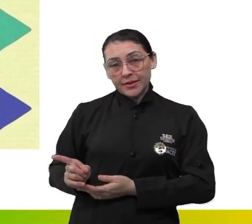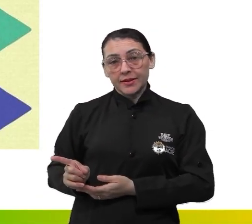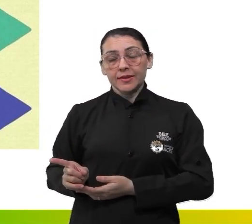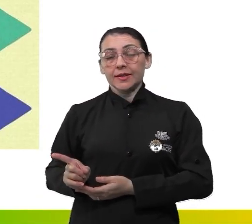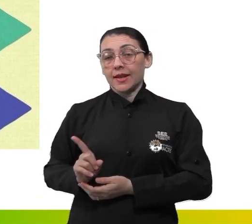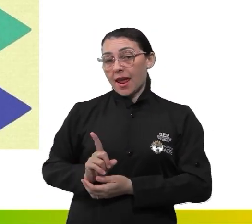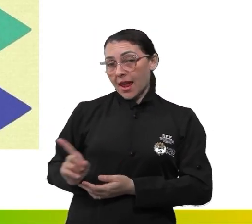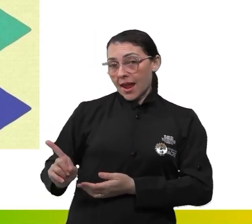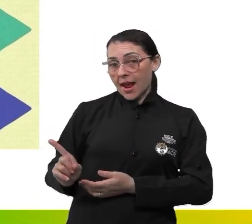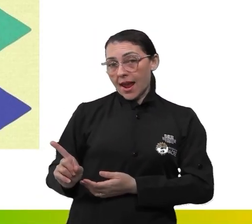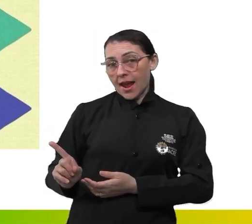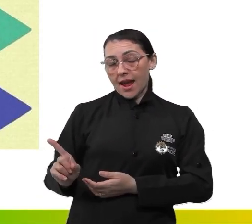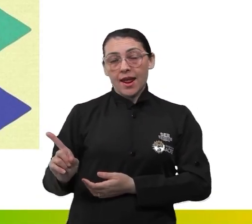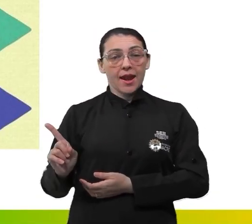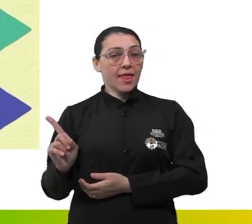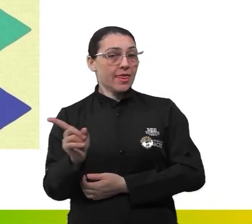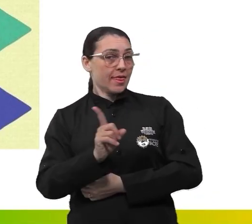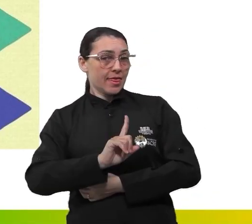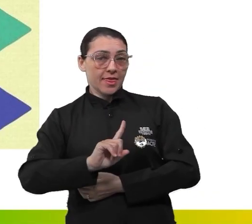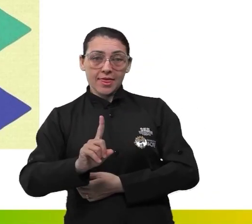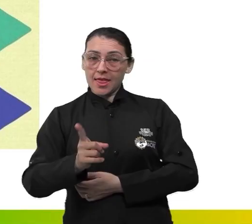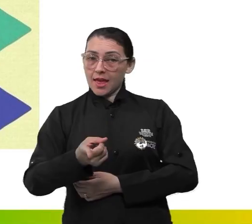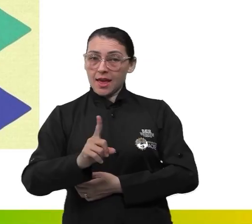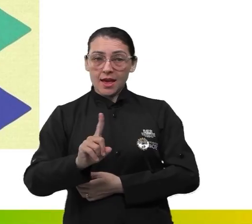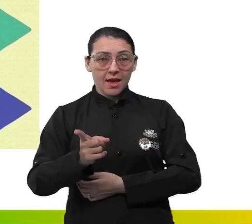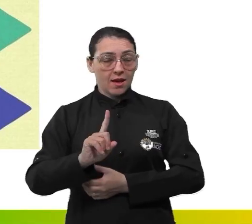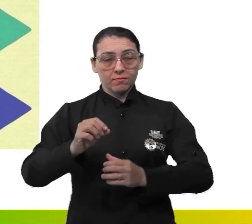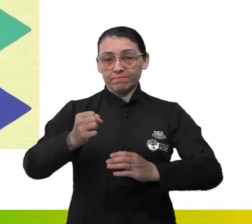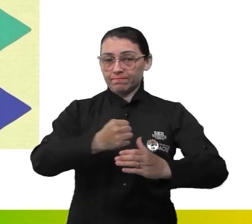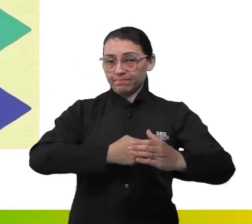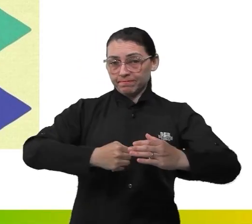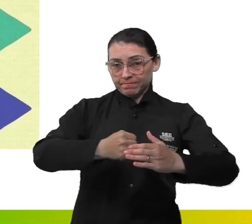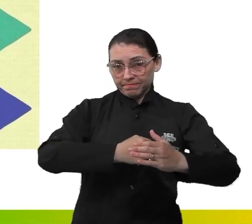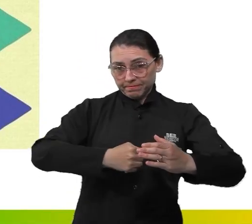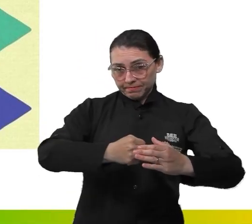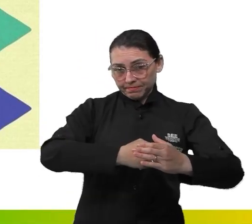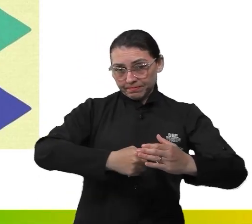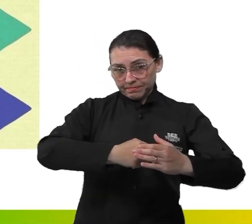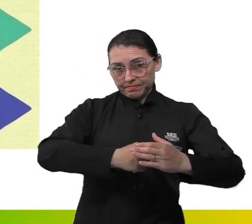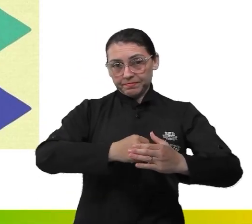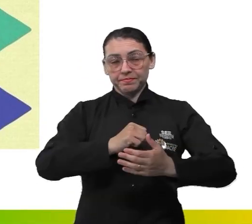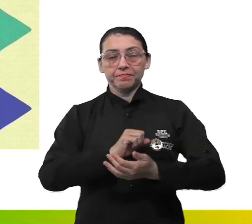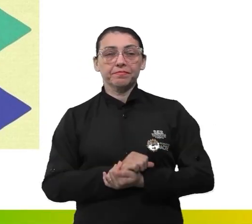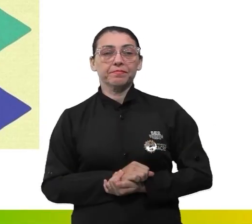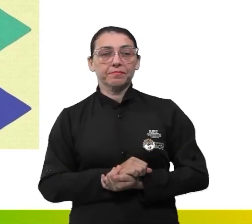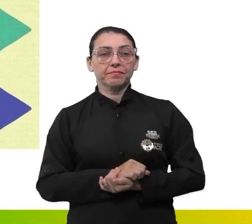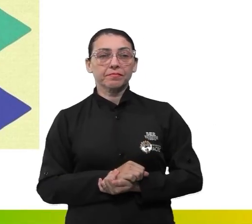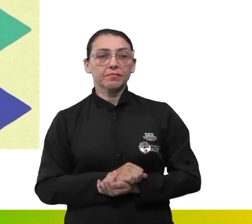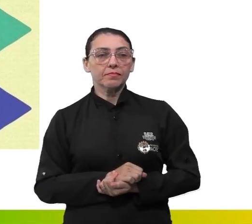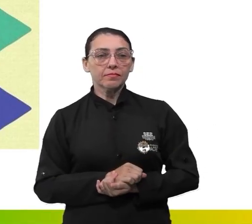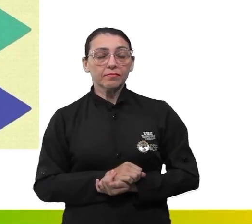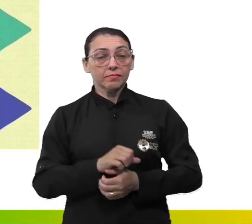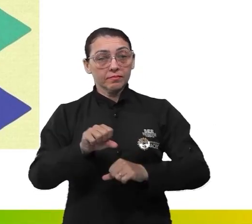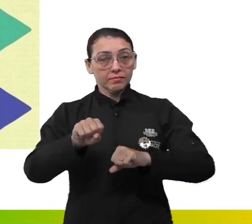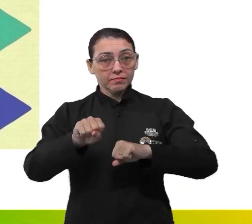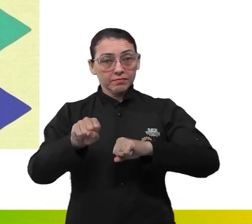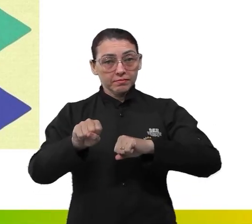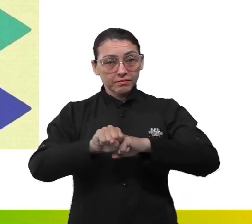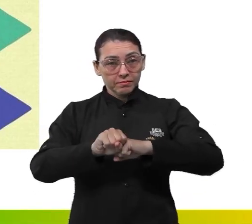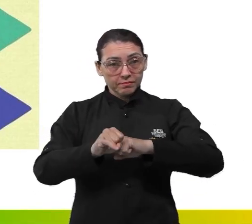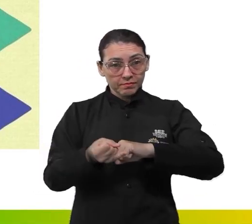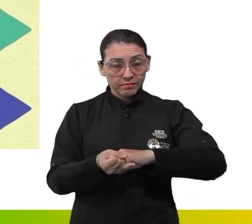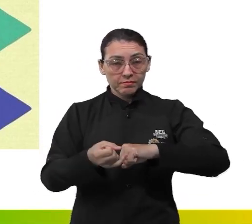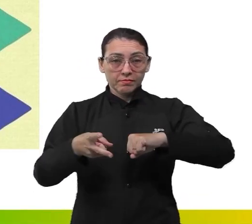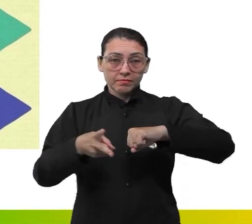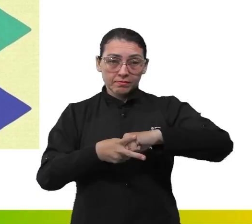inglês, she is not cooking. Nesse caso, eu vou escrever aqui. Vou utilizar o sujeito, o